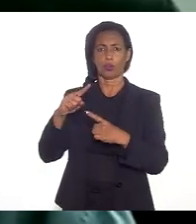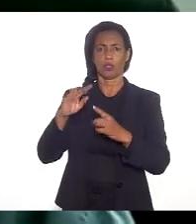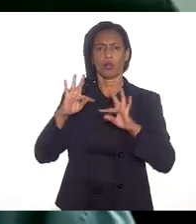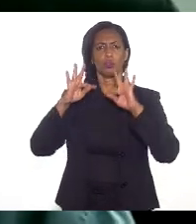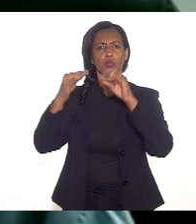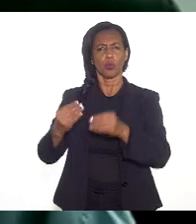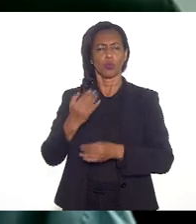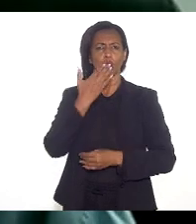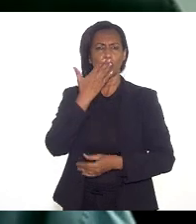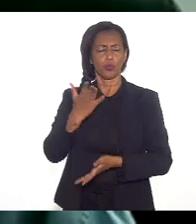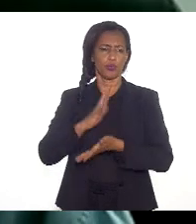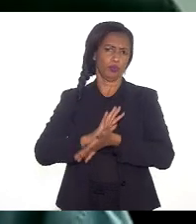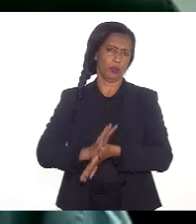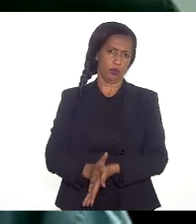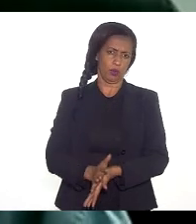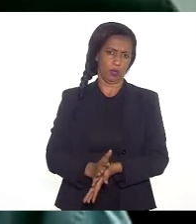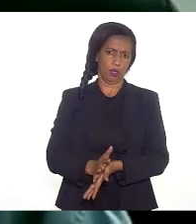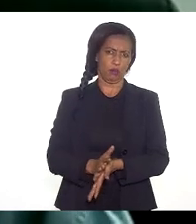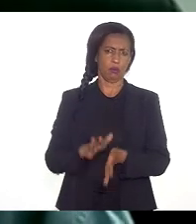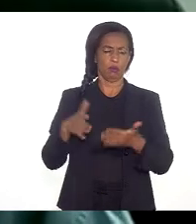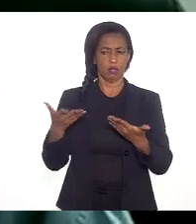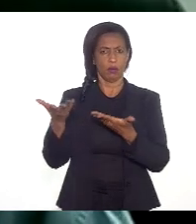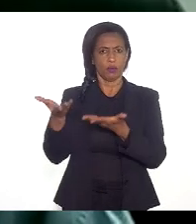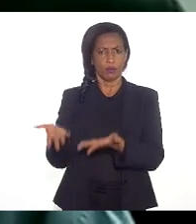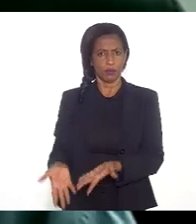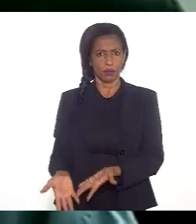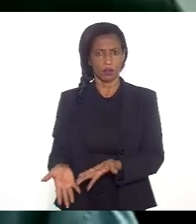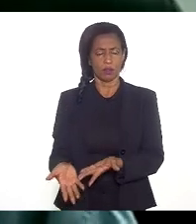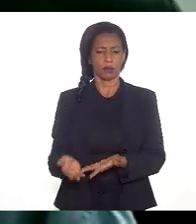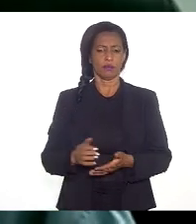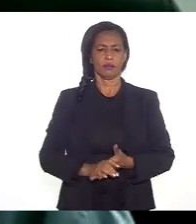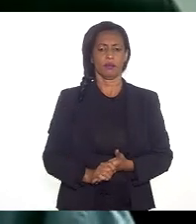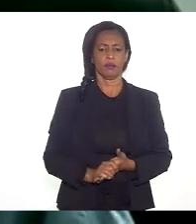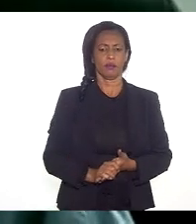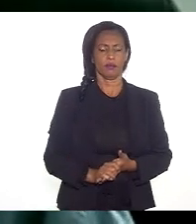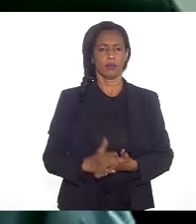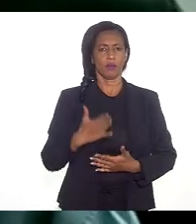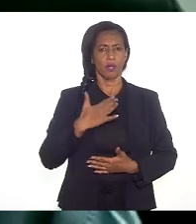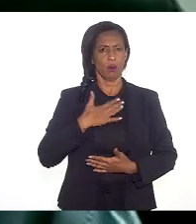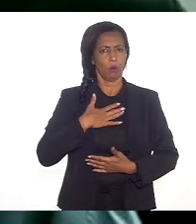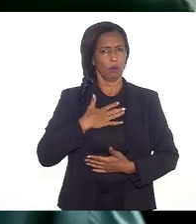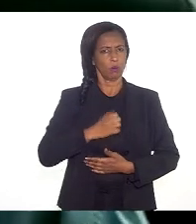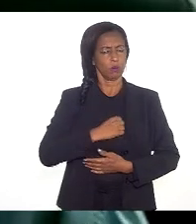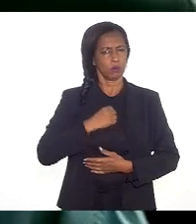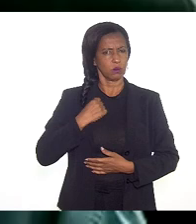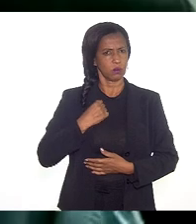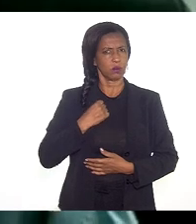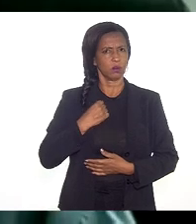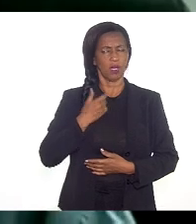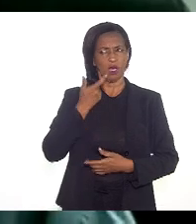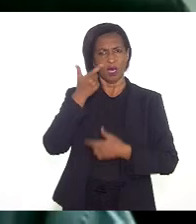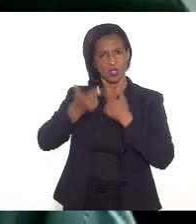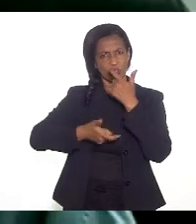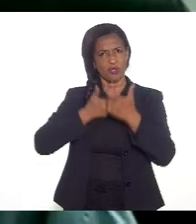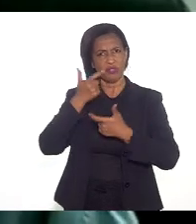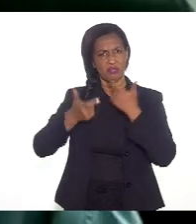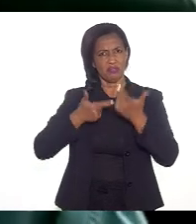tipo de preconceito. Então, fica aqui com Vossa Excelência o meu repúdio às falas